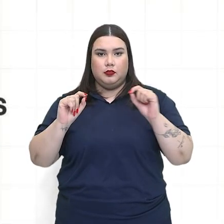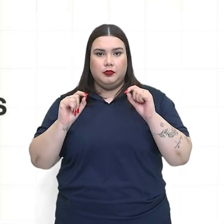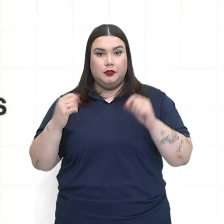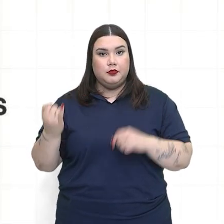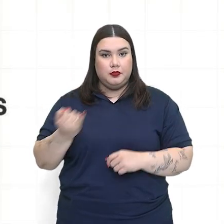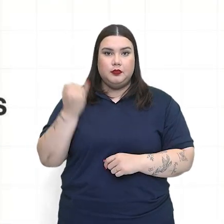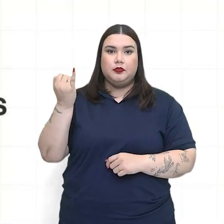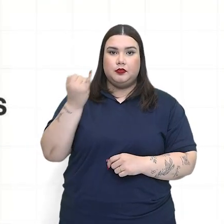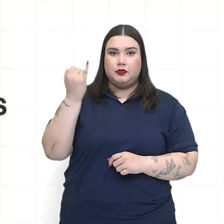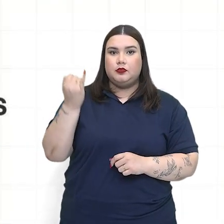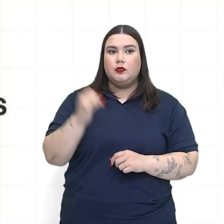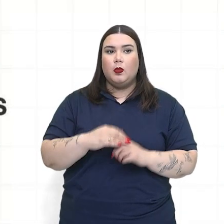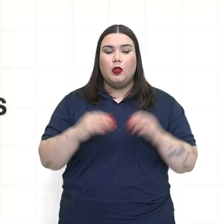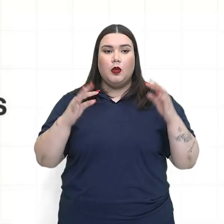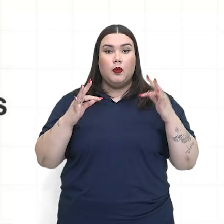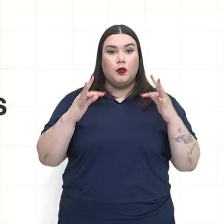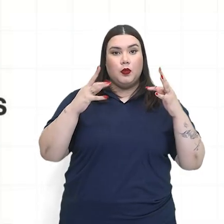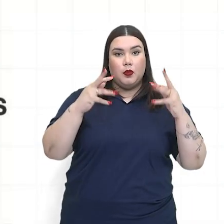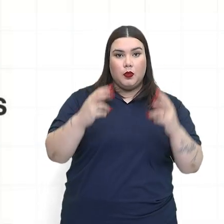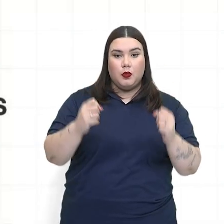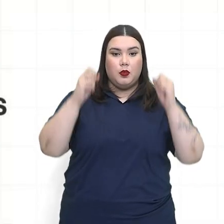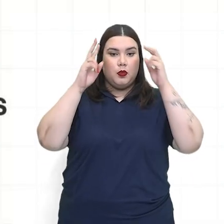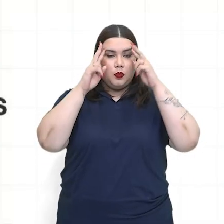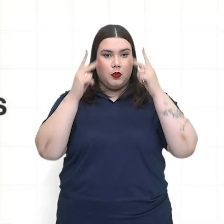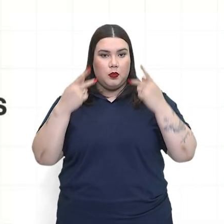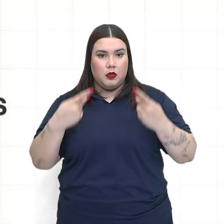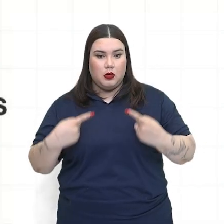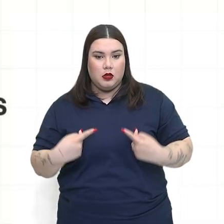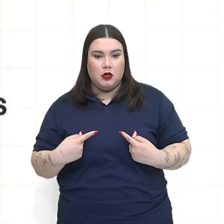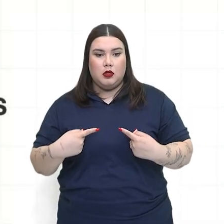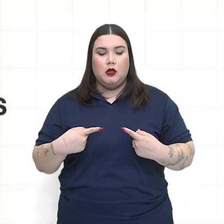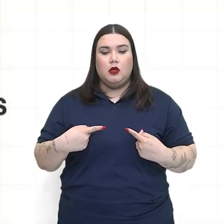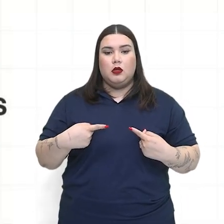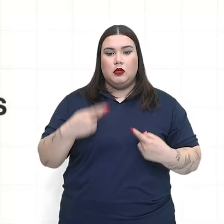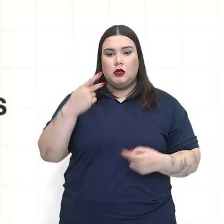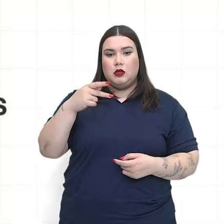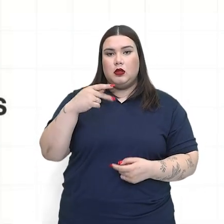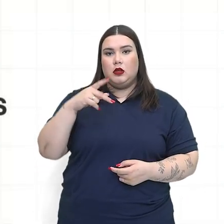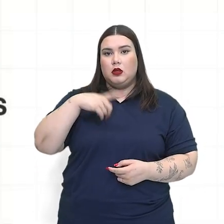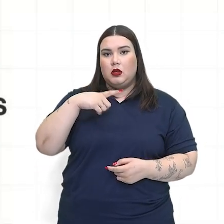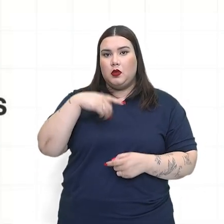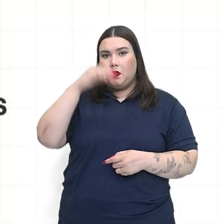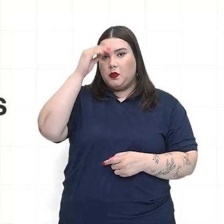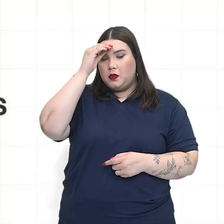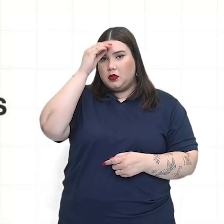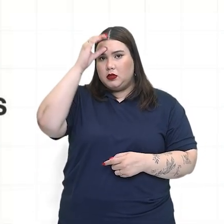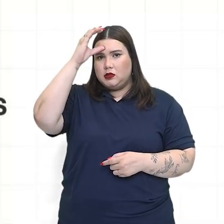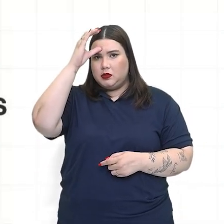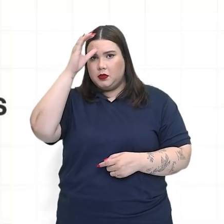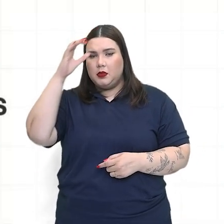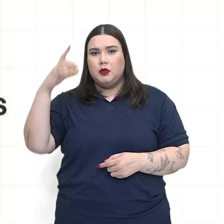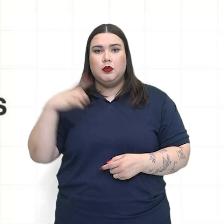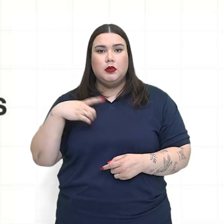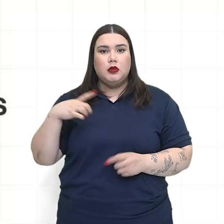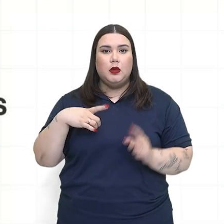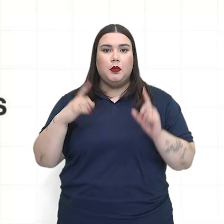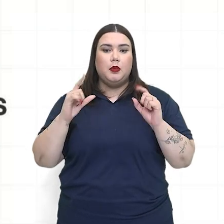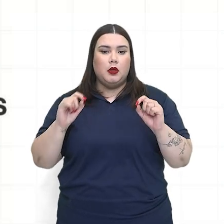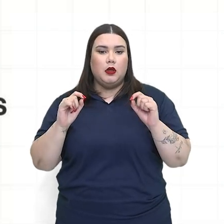muito importante. Todo ser humano, ao construir conhecimento humano, ele